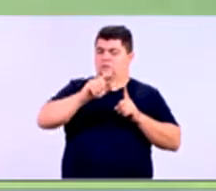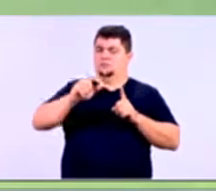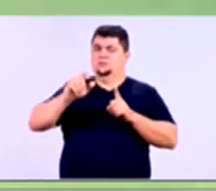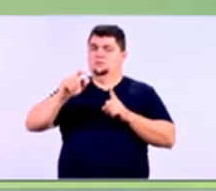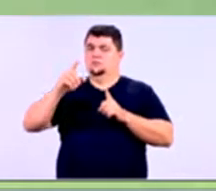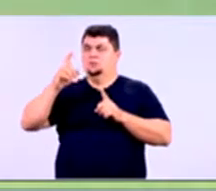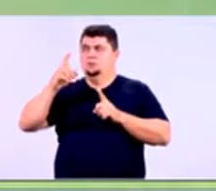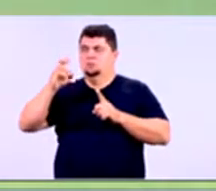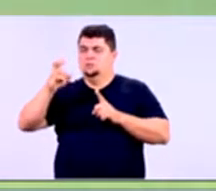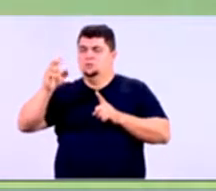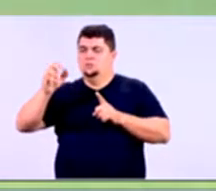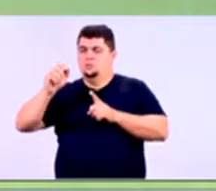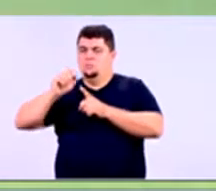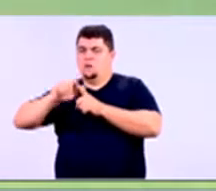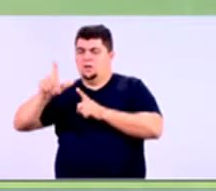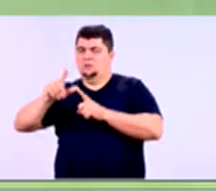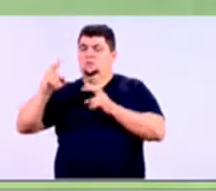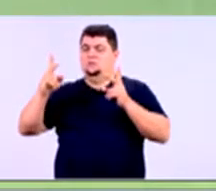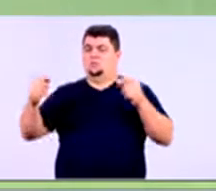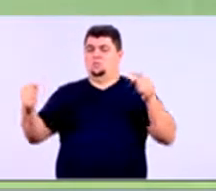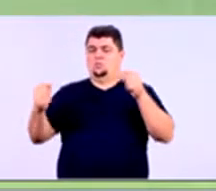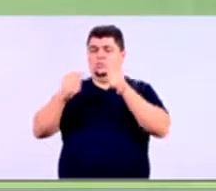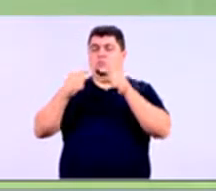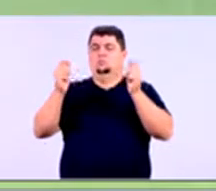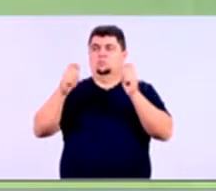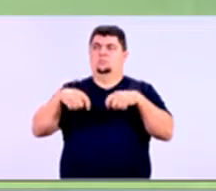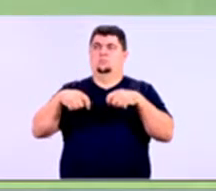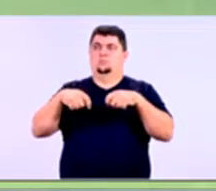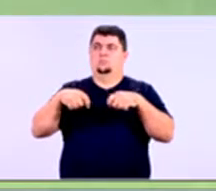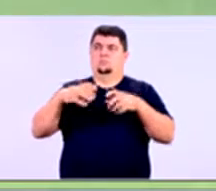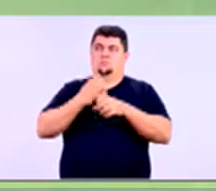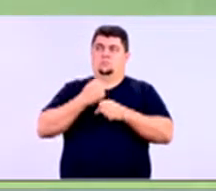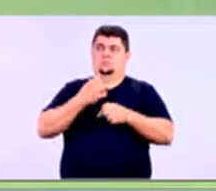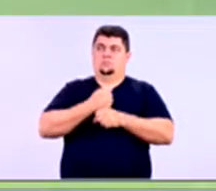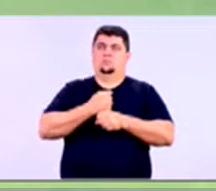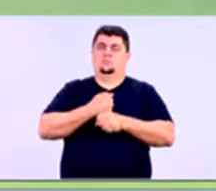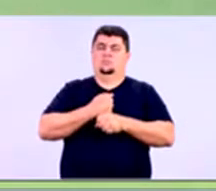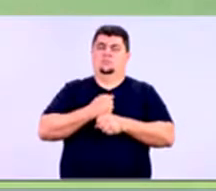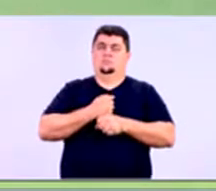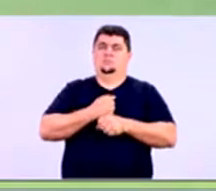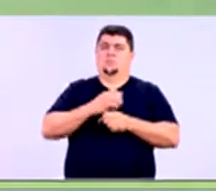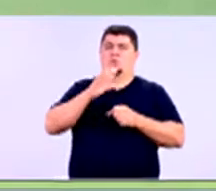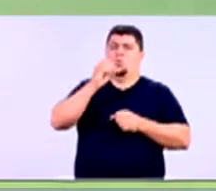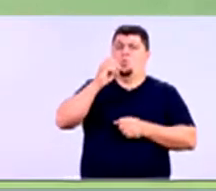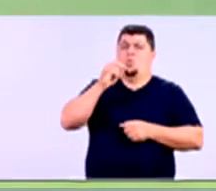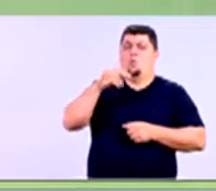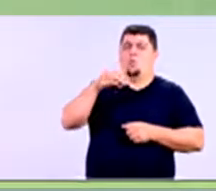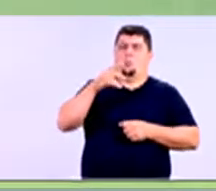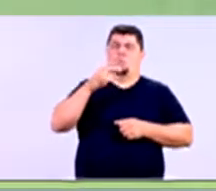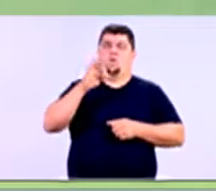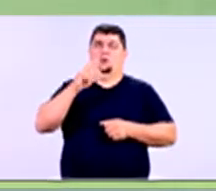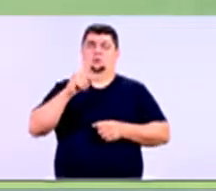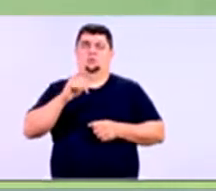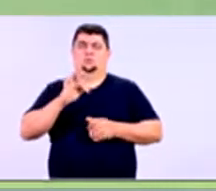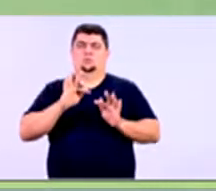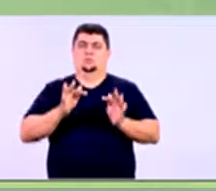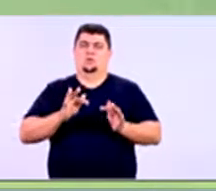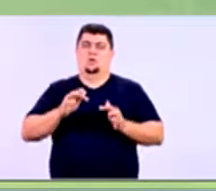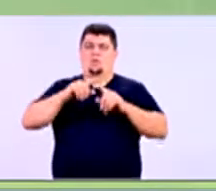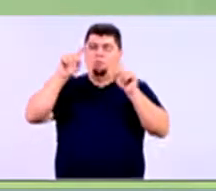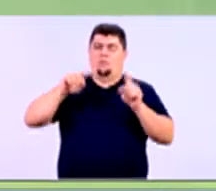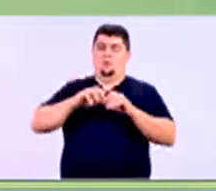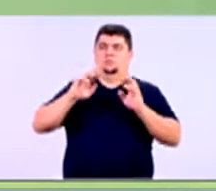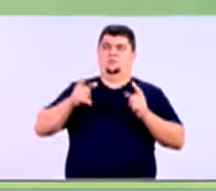futuro. Então já disse que é juros compostos, então não vou usar a expressão de juros simples, e sim a de